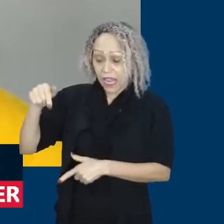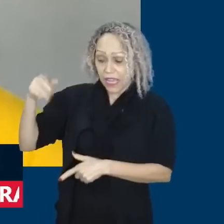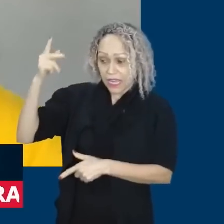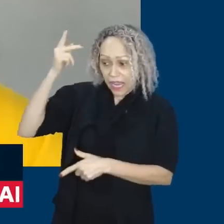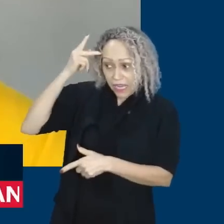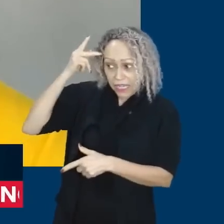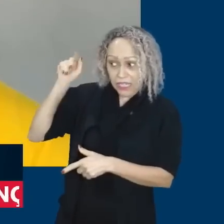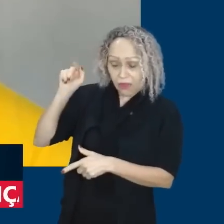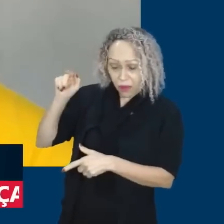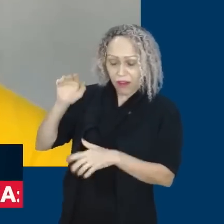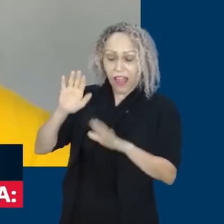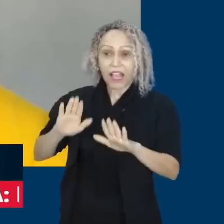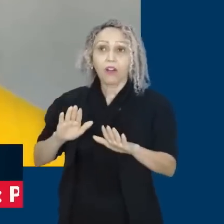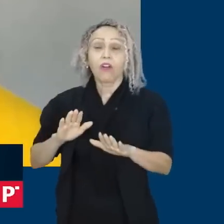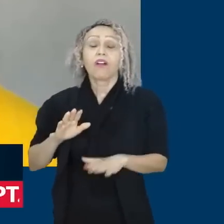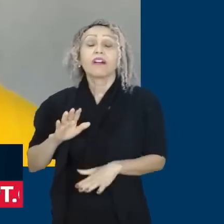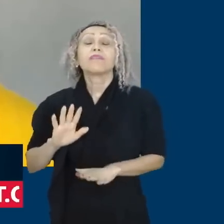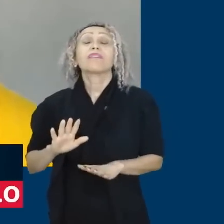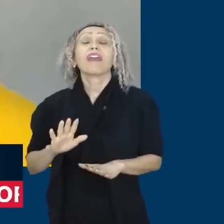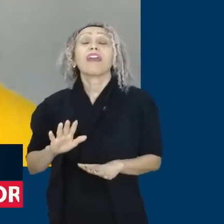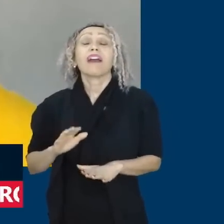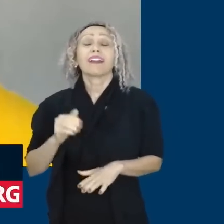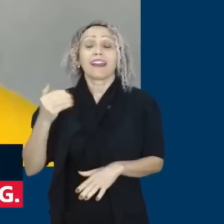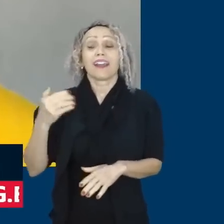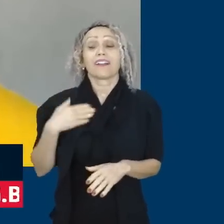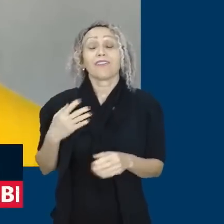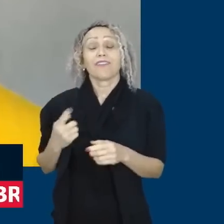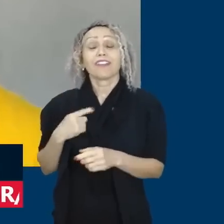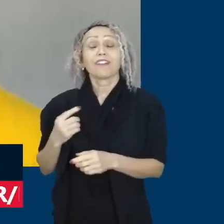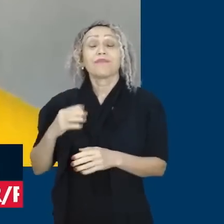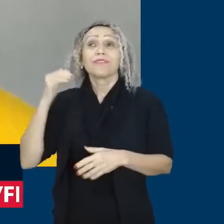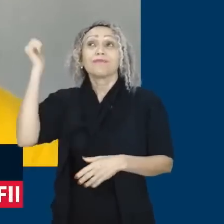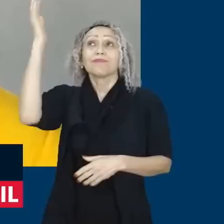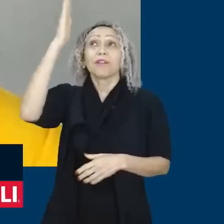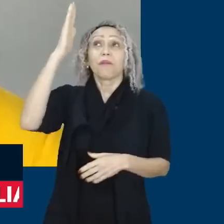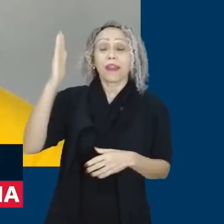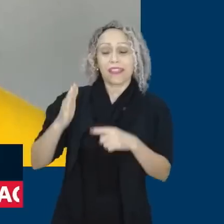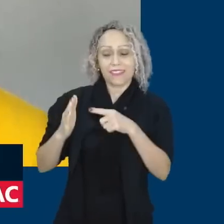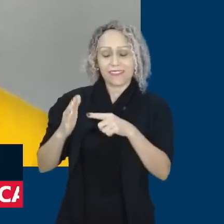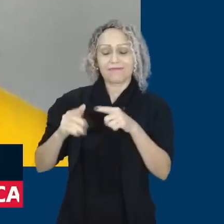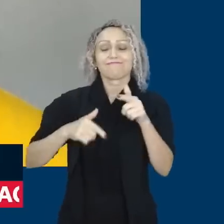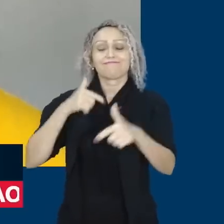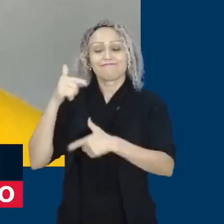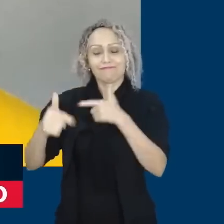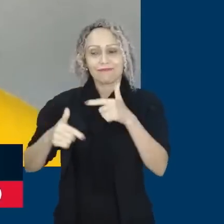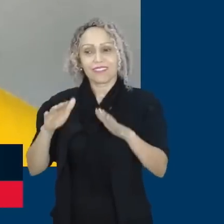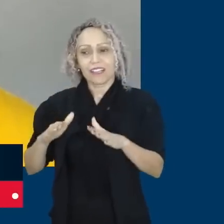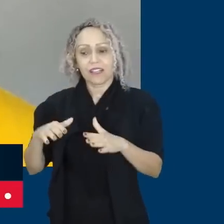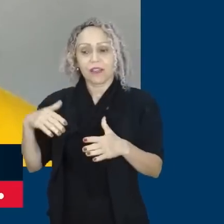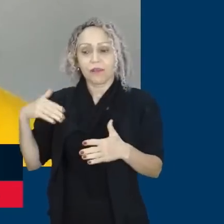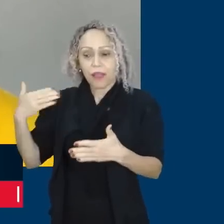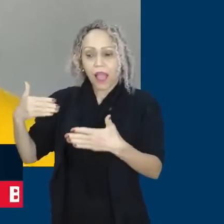estado de São Paulo. Então foi por essa forma e esse jeito que eu fui construindo essa caminhada,